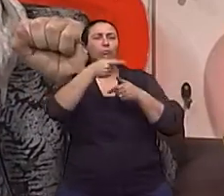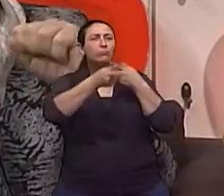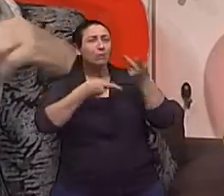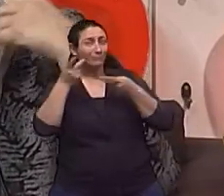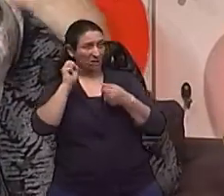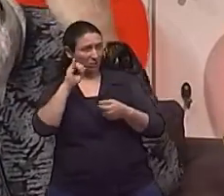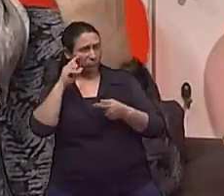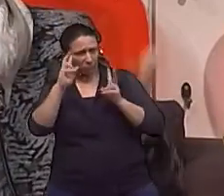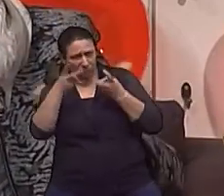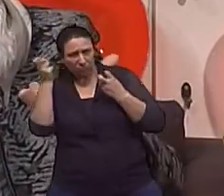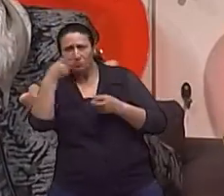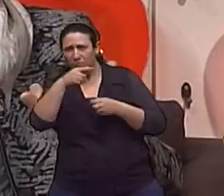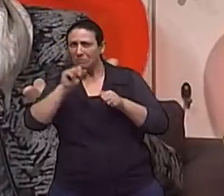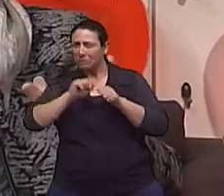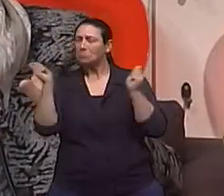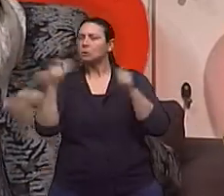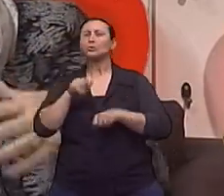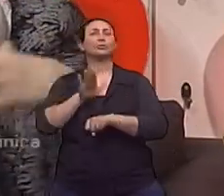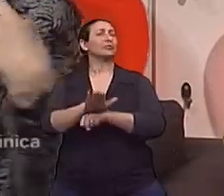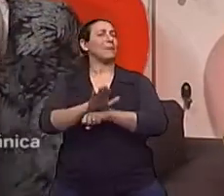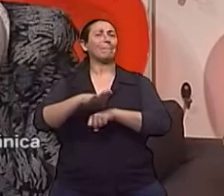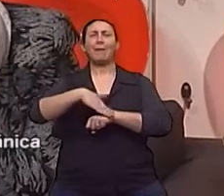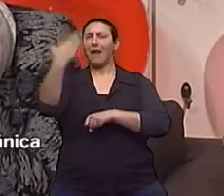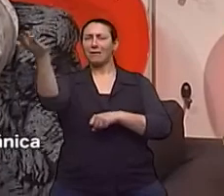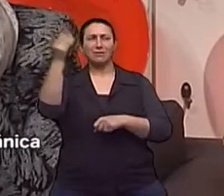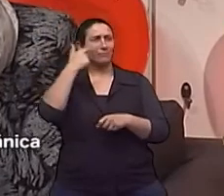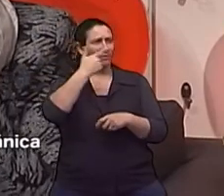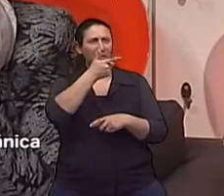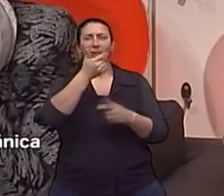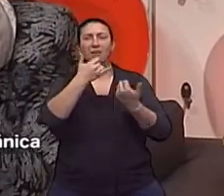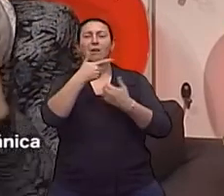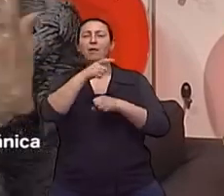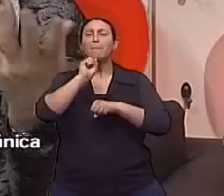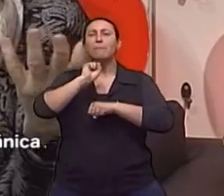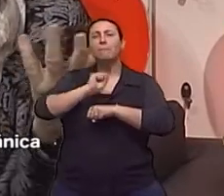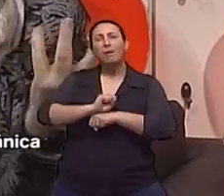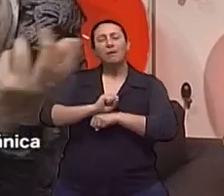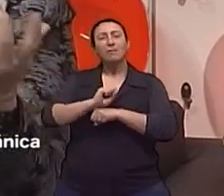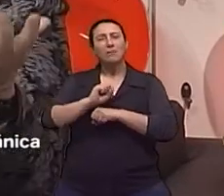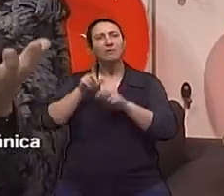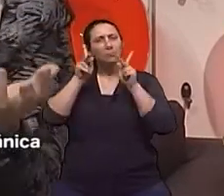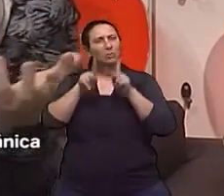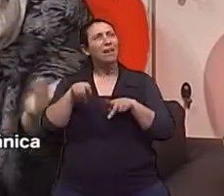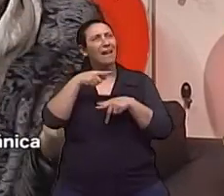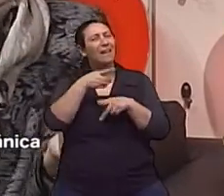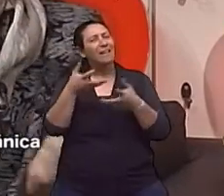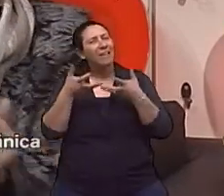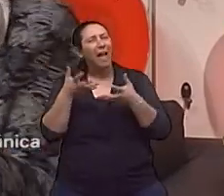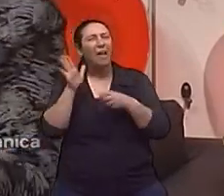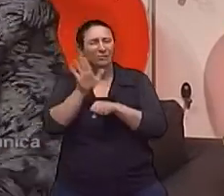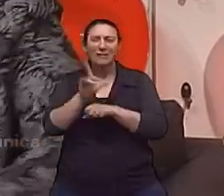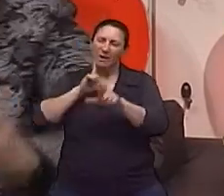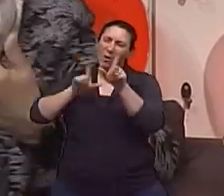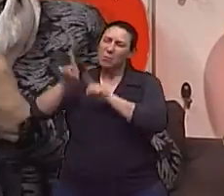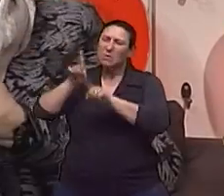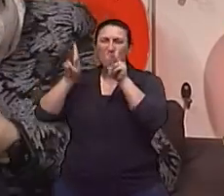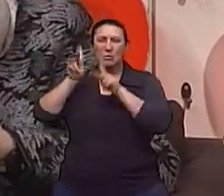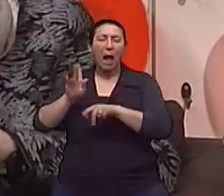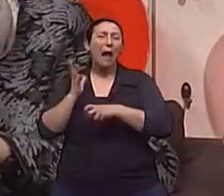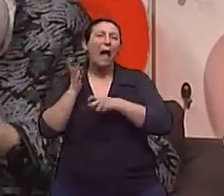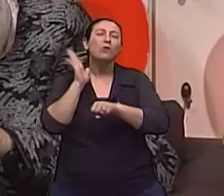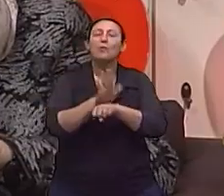quando a pessoa domina o ambiente ela pode ajudar muito mais baixo uma pessoa pagadinha ela até que ajudar mas ela não consegue